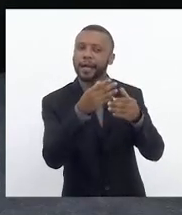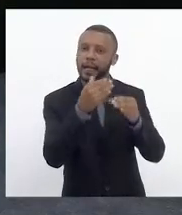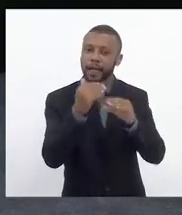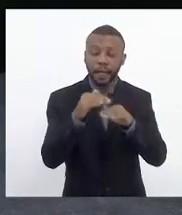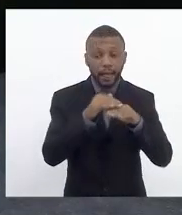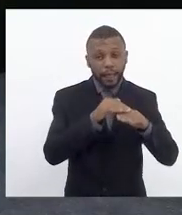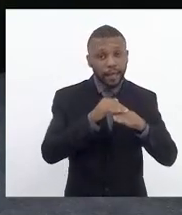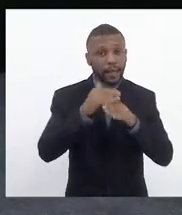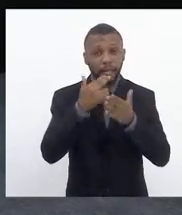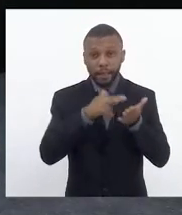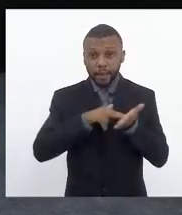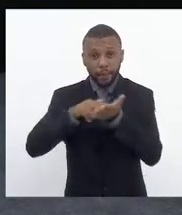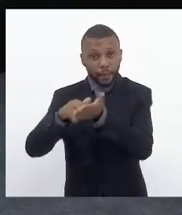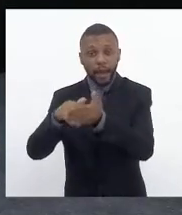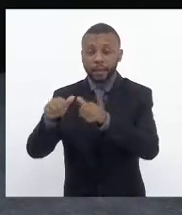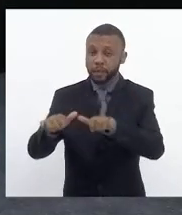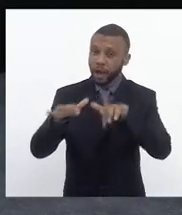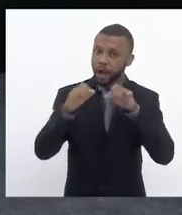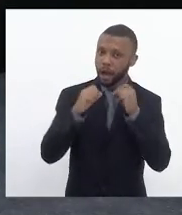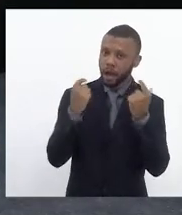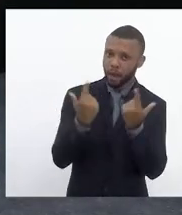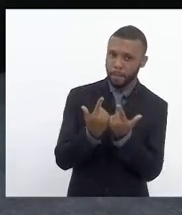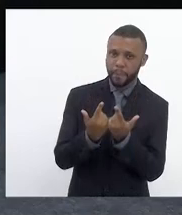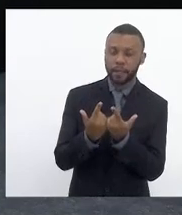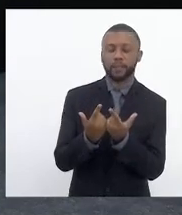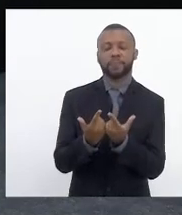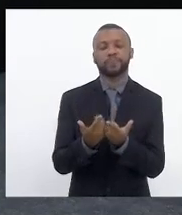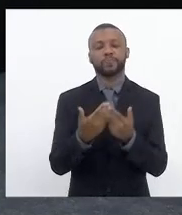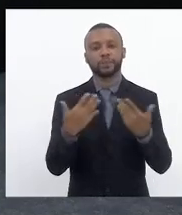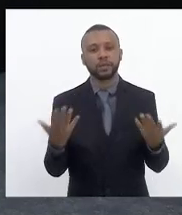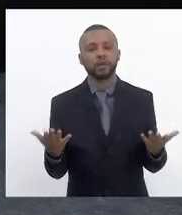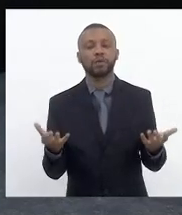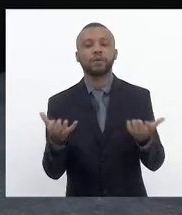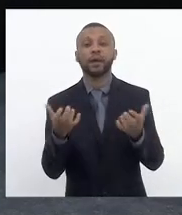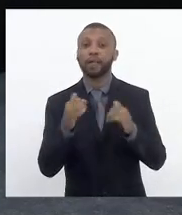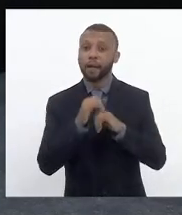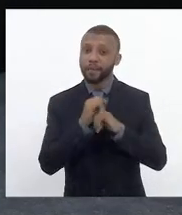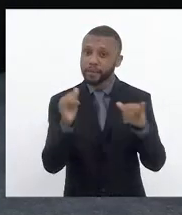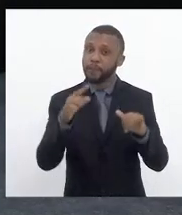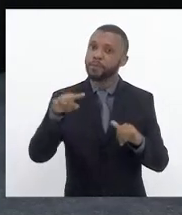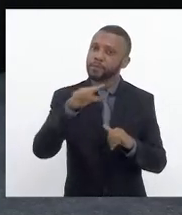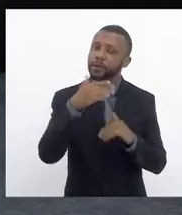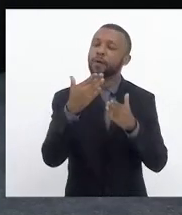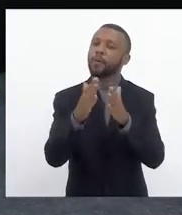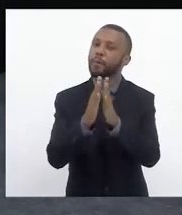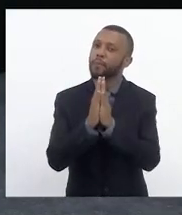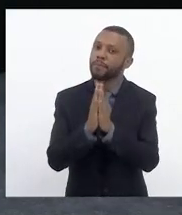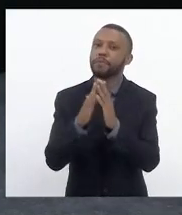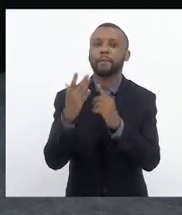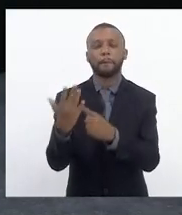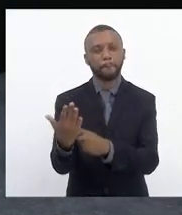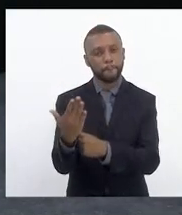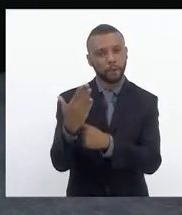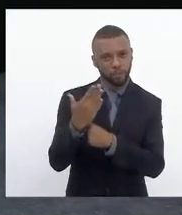Parlamento hoje eu quero falar para os senhores me ajudem